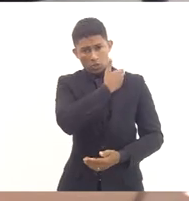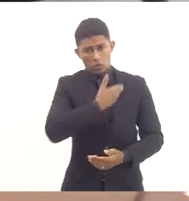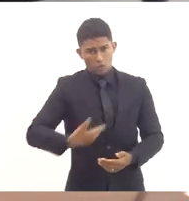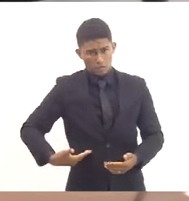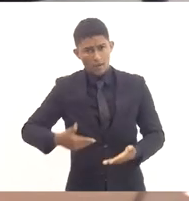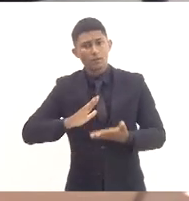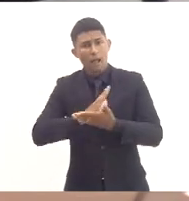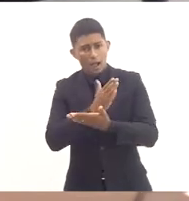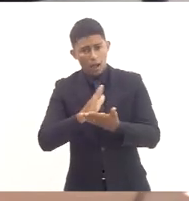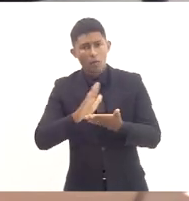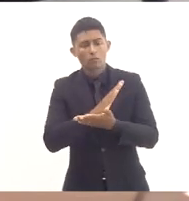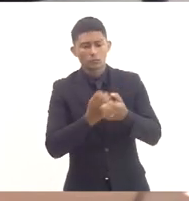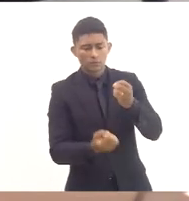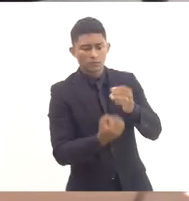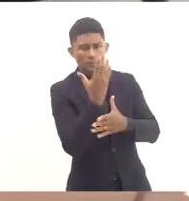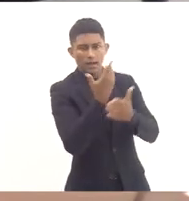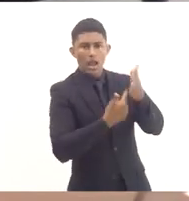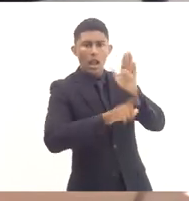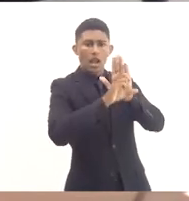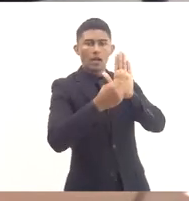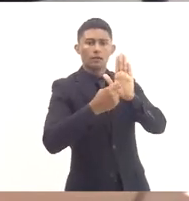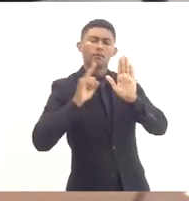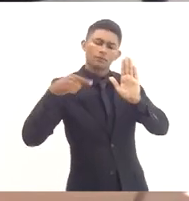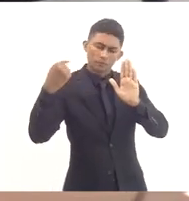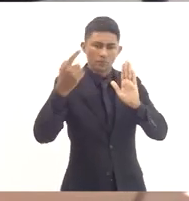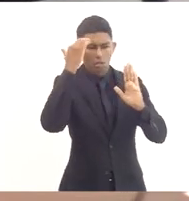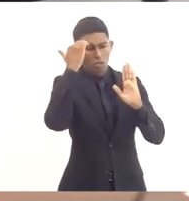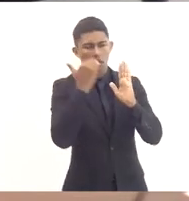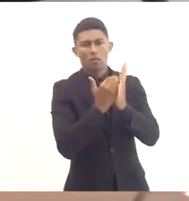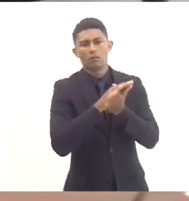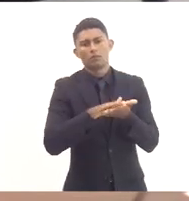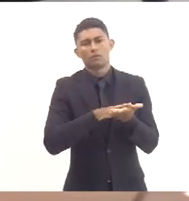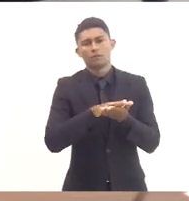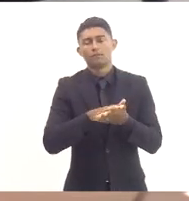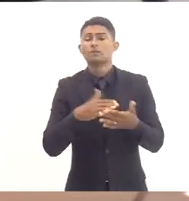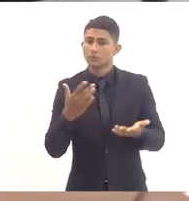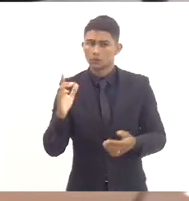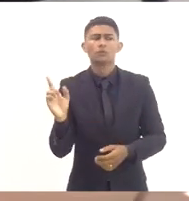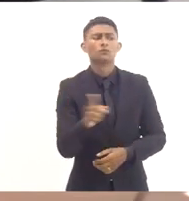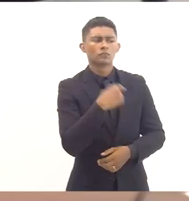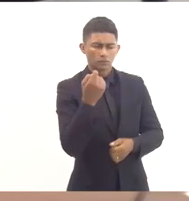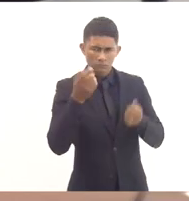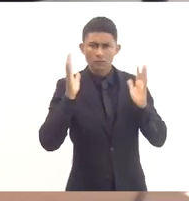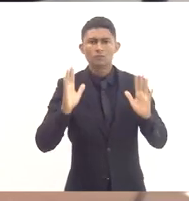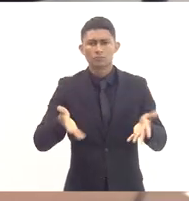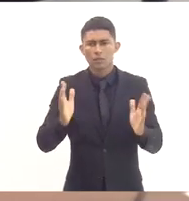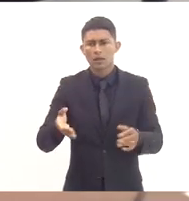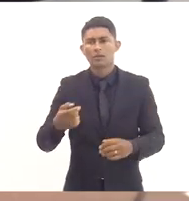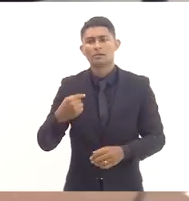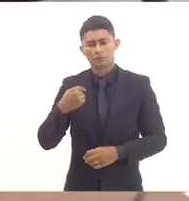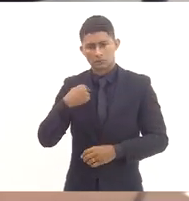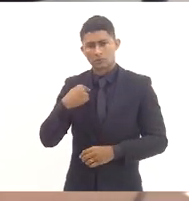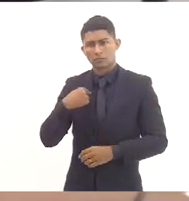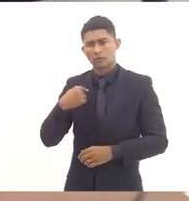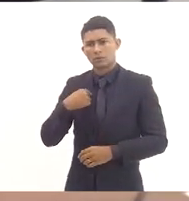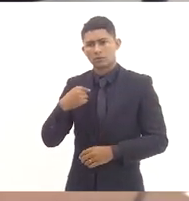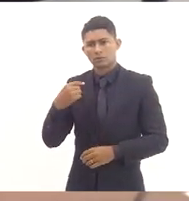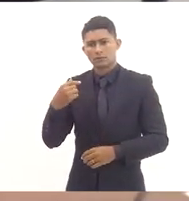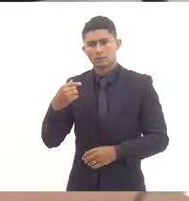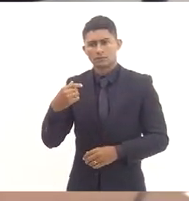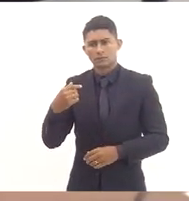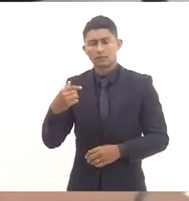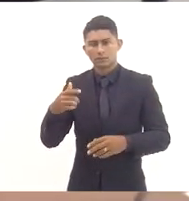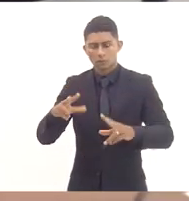ele cria as leis e não cumpre as leis Então a gente tem feito isso logo no início que eu subi a a